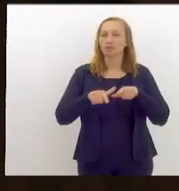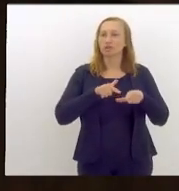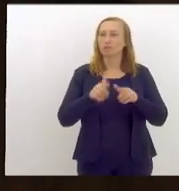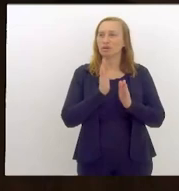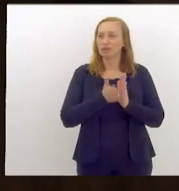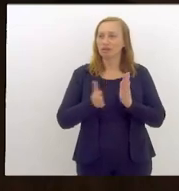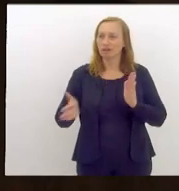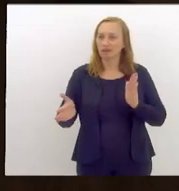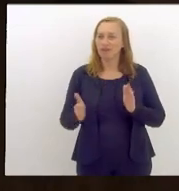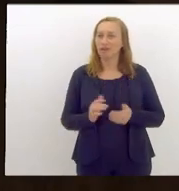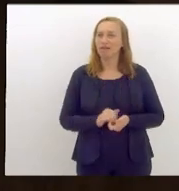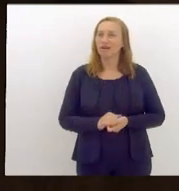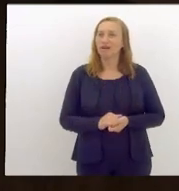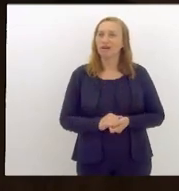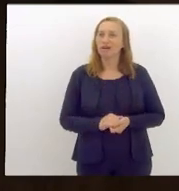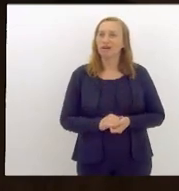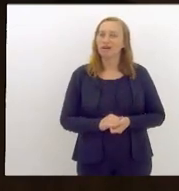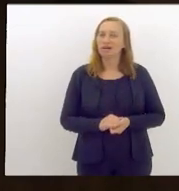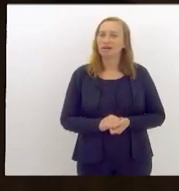ordem